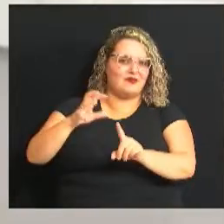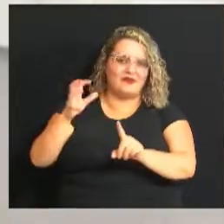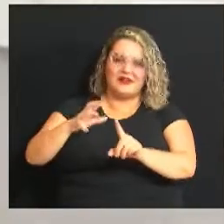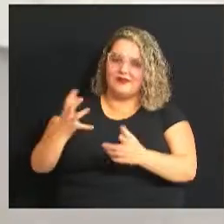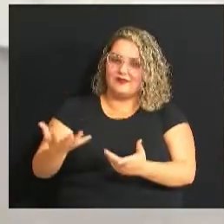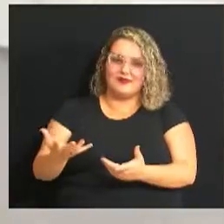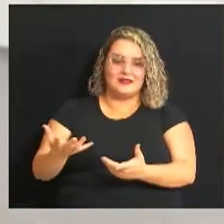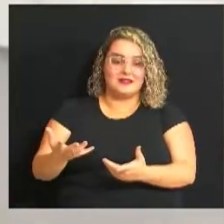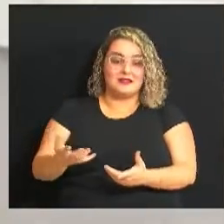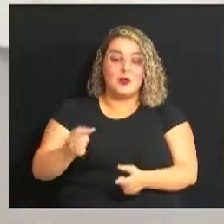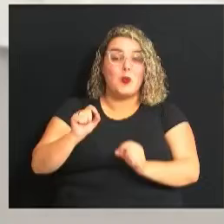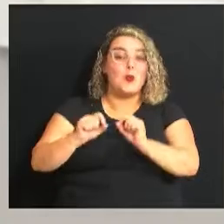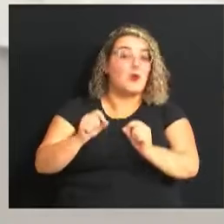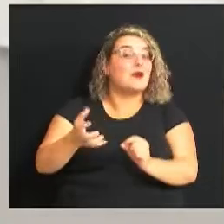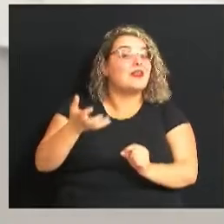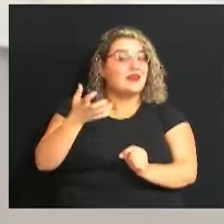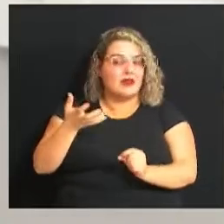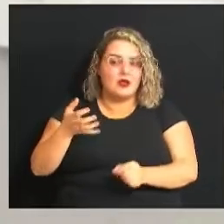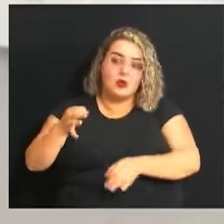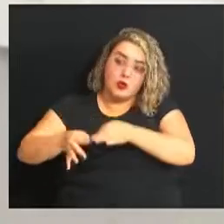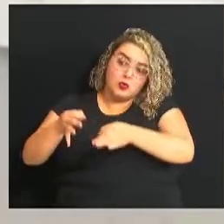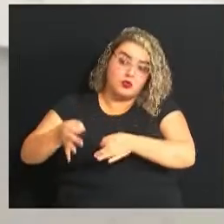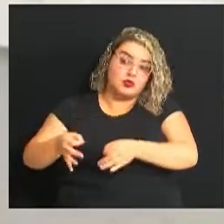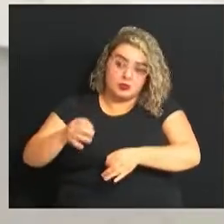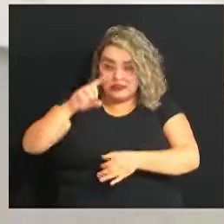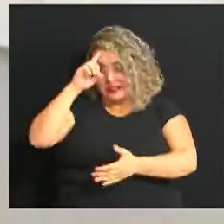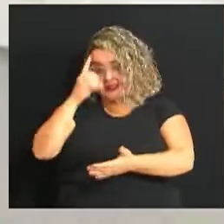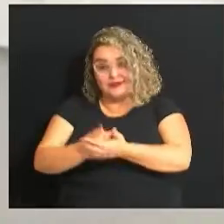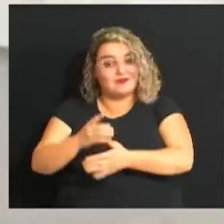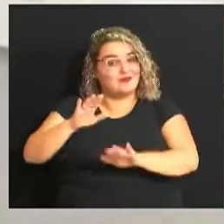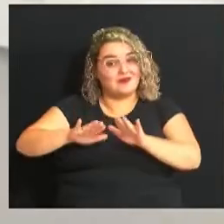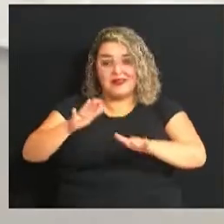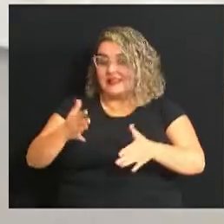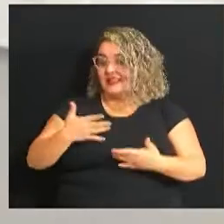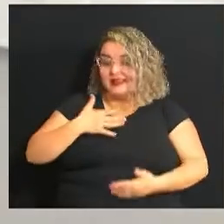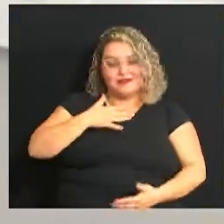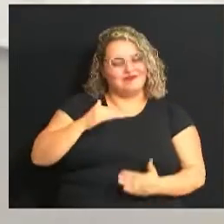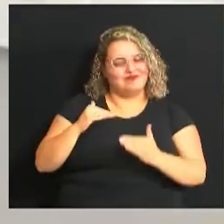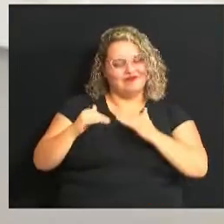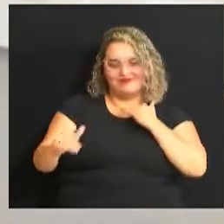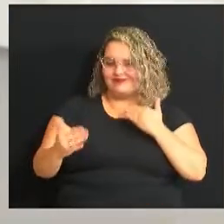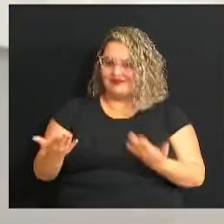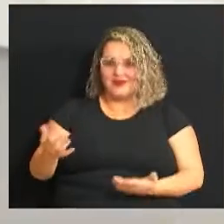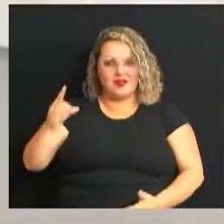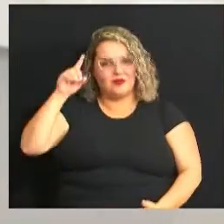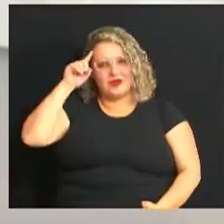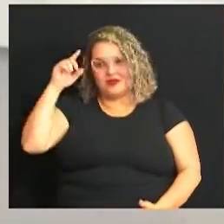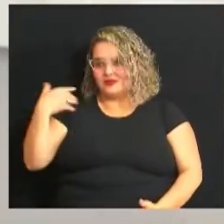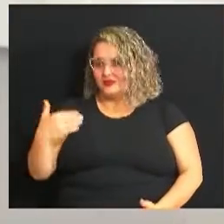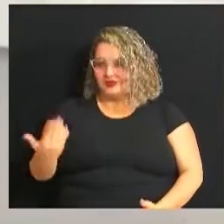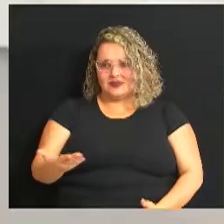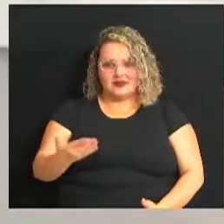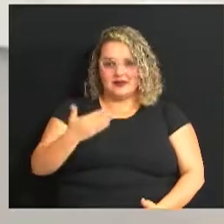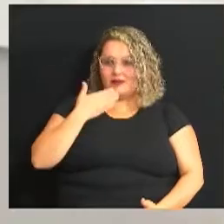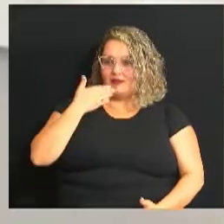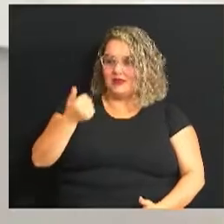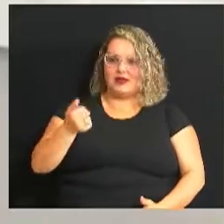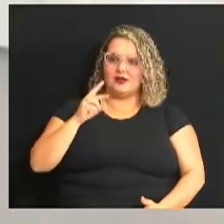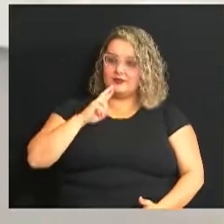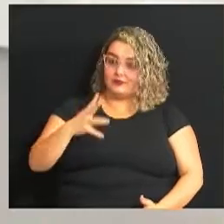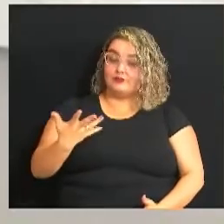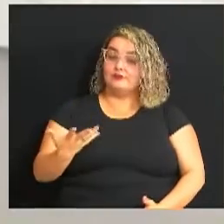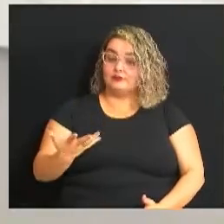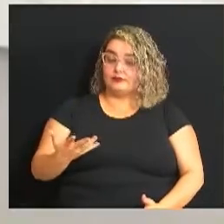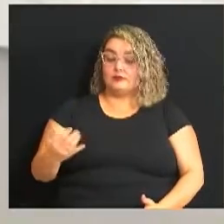pessoa procurava, né? O juiz dá a decisão, mas nem sempre é o que ela, para o seu dia a dia, vai ser a melhor solução. Então, tanto é